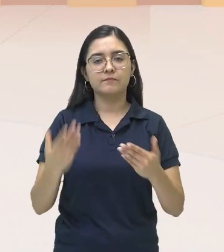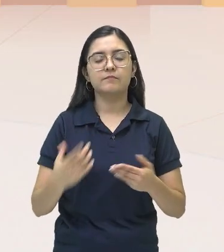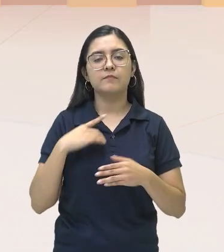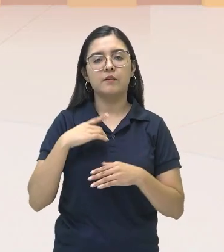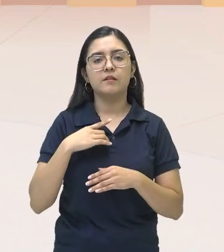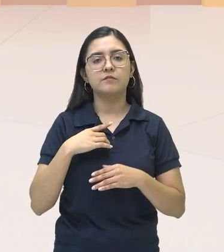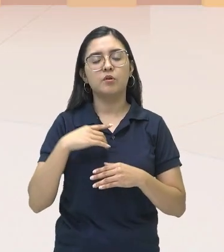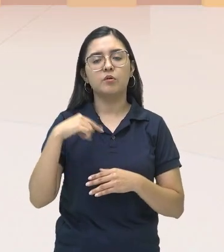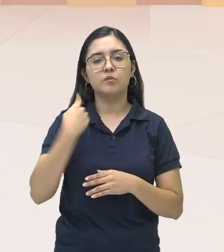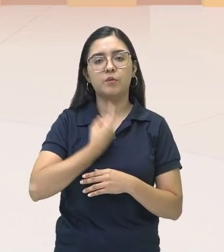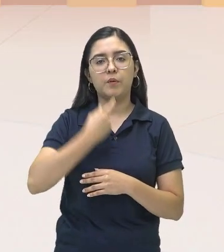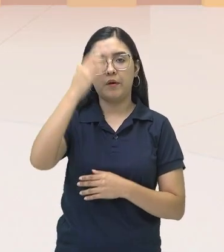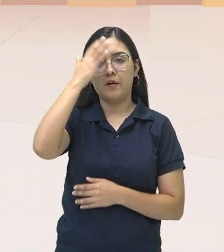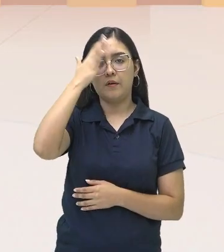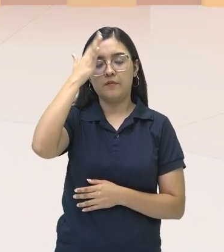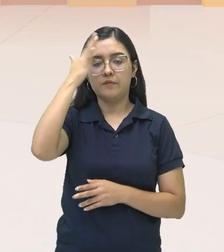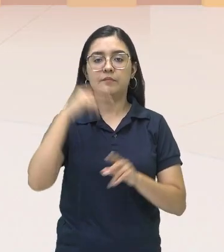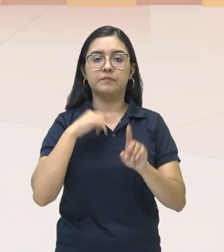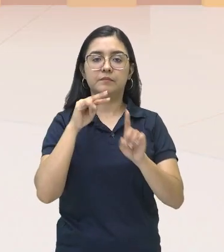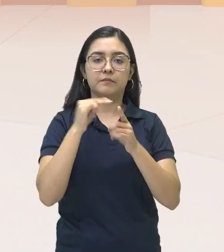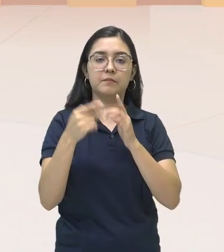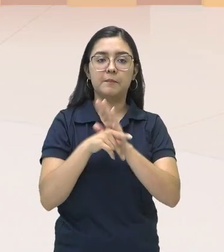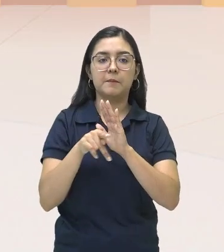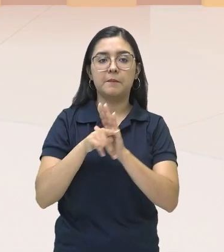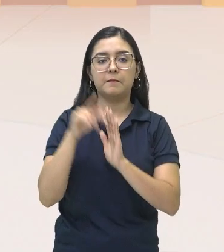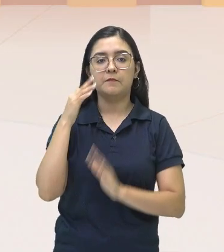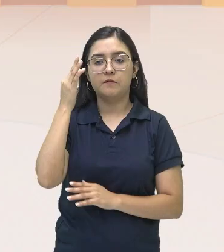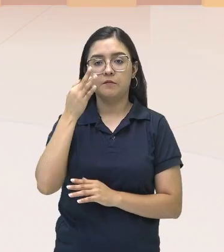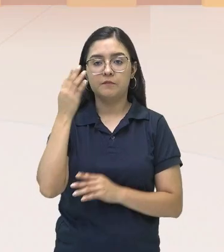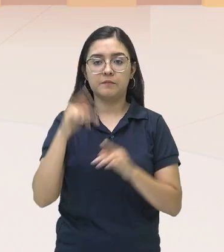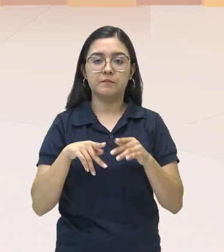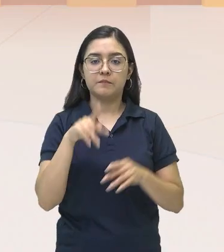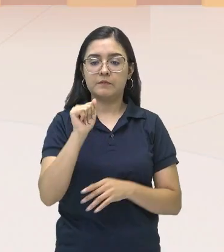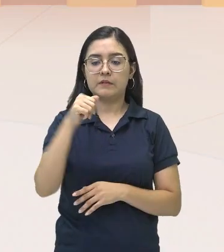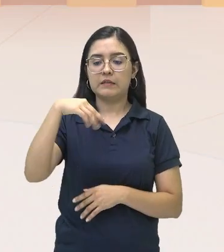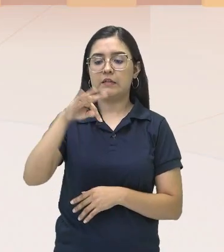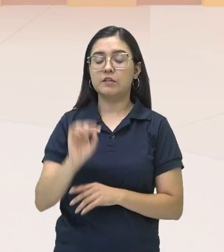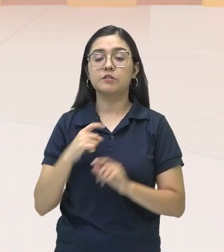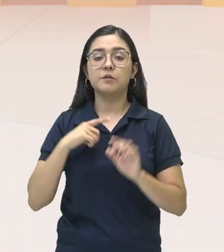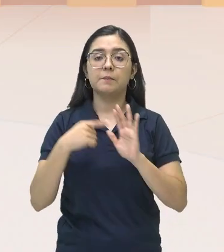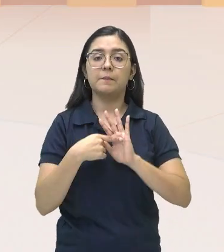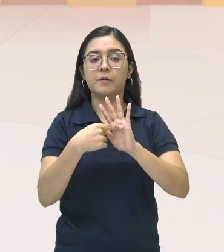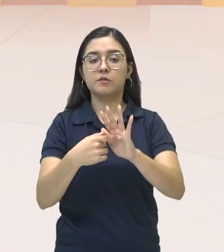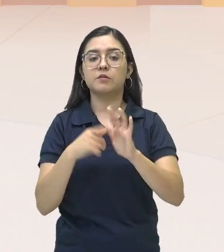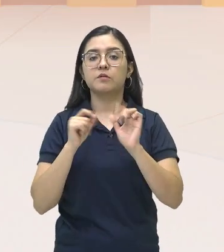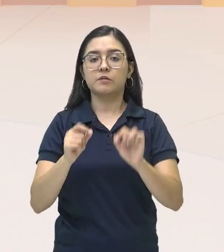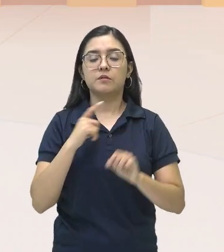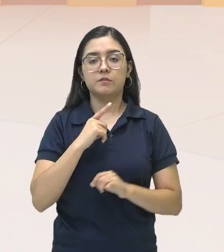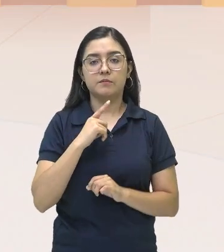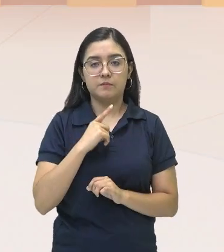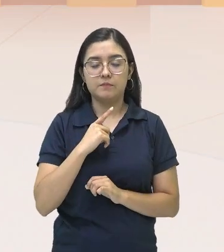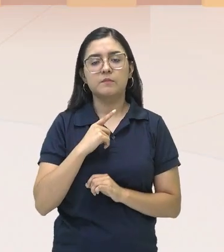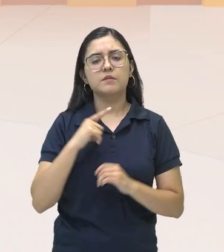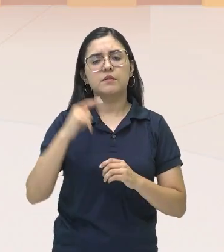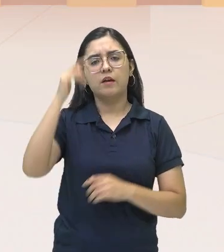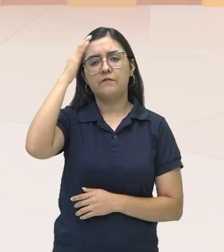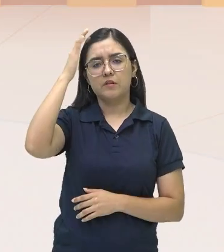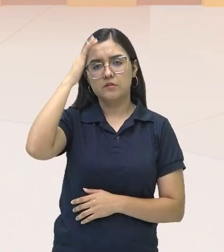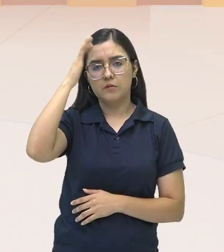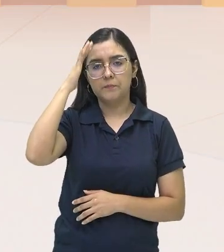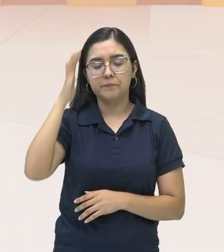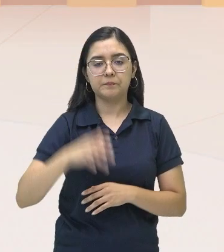refletindo sobre ela aqui do ponto de vista filosófico. E Kant traz essa para nós, né? Essa